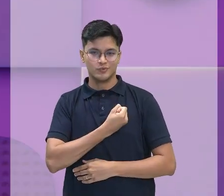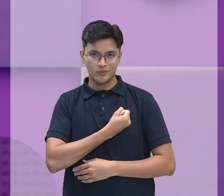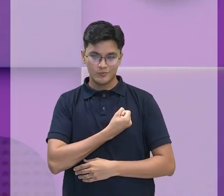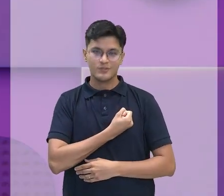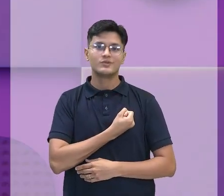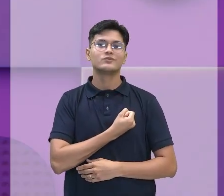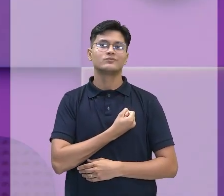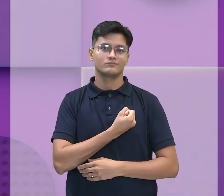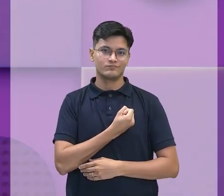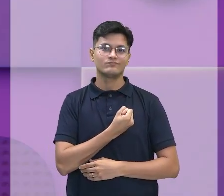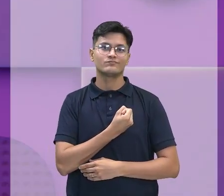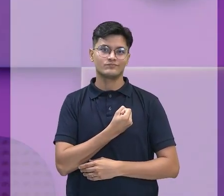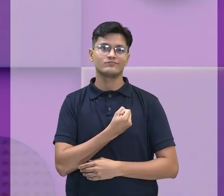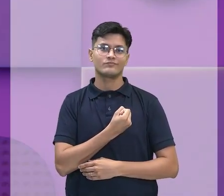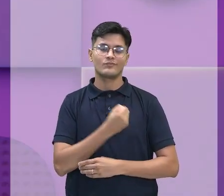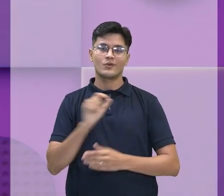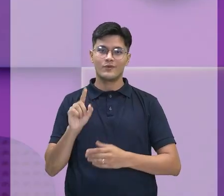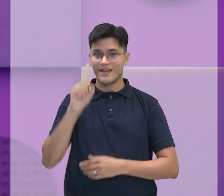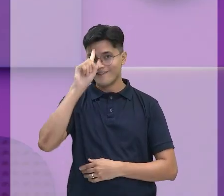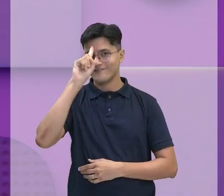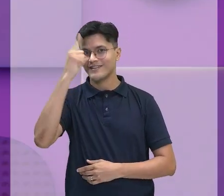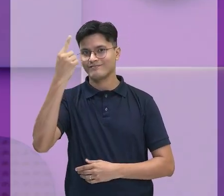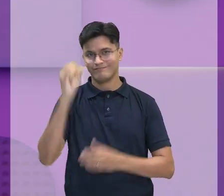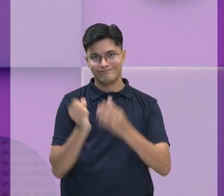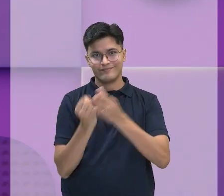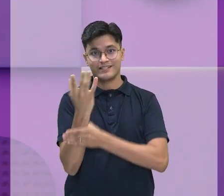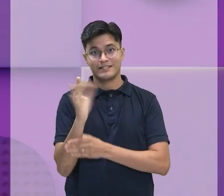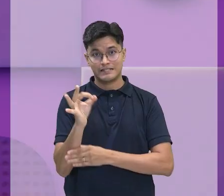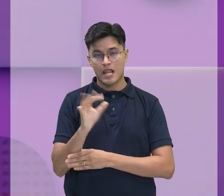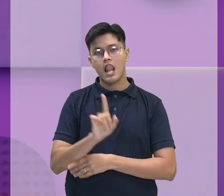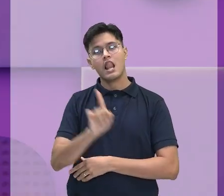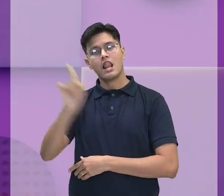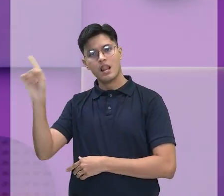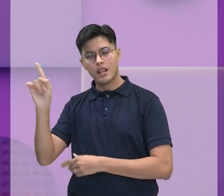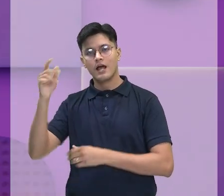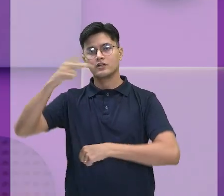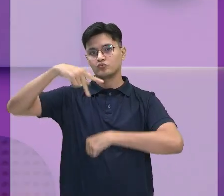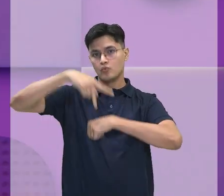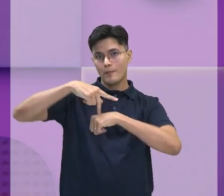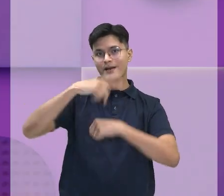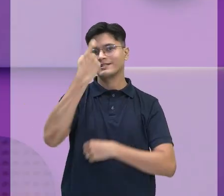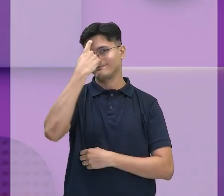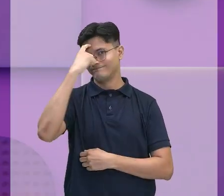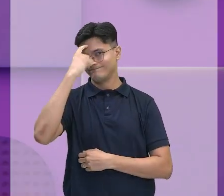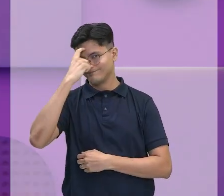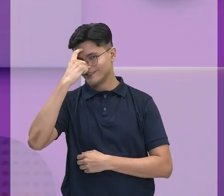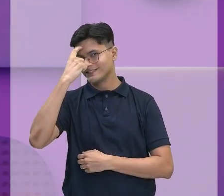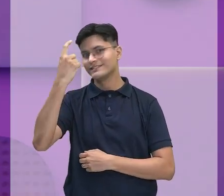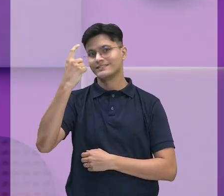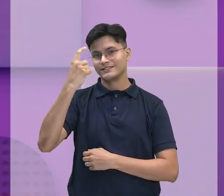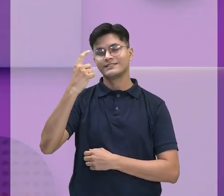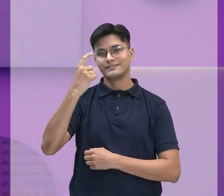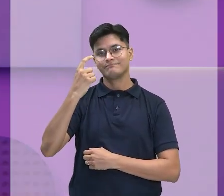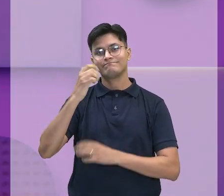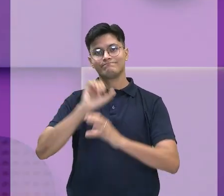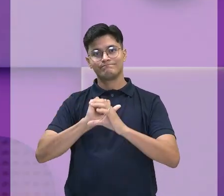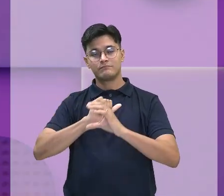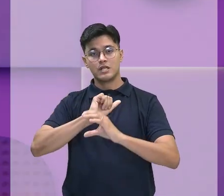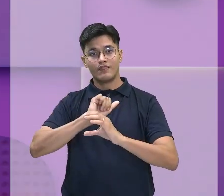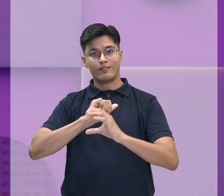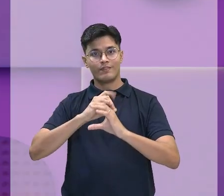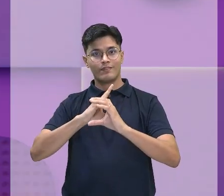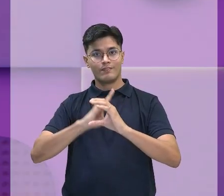ele foi o último a ser inventado, certo? Lá na Índia, 500 anos depois de